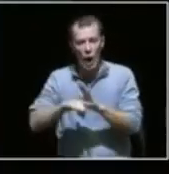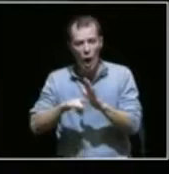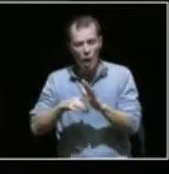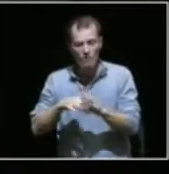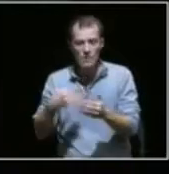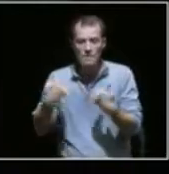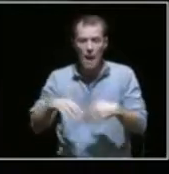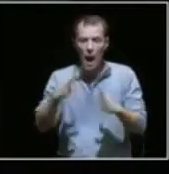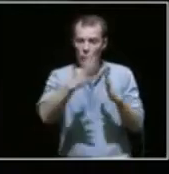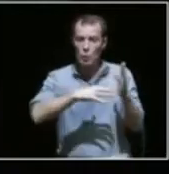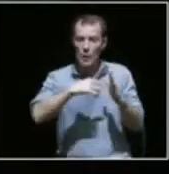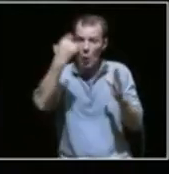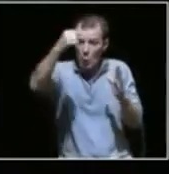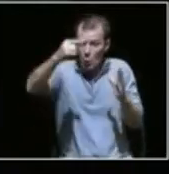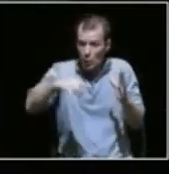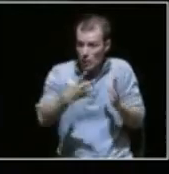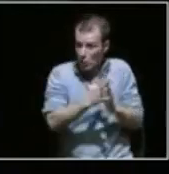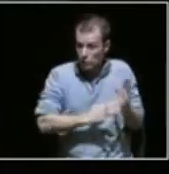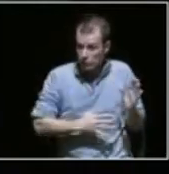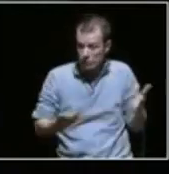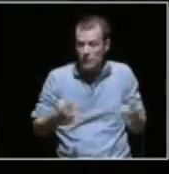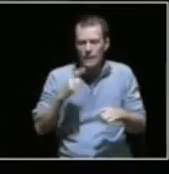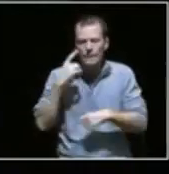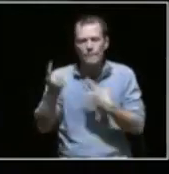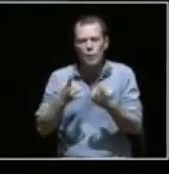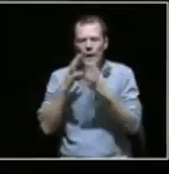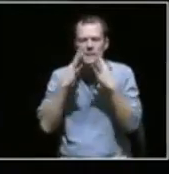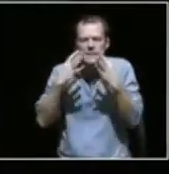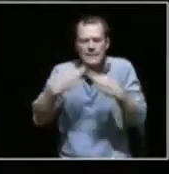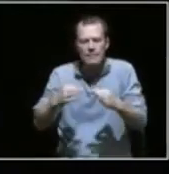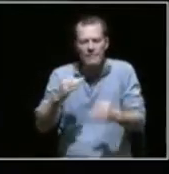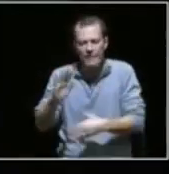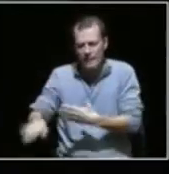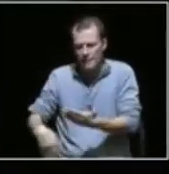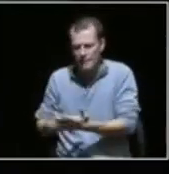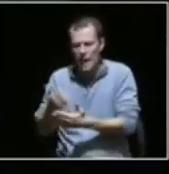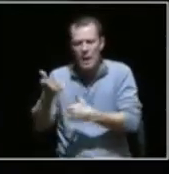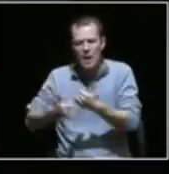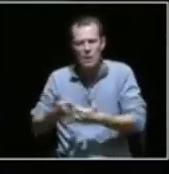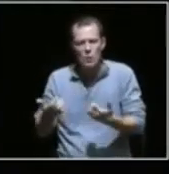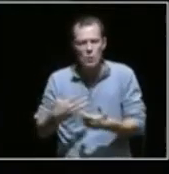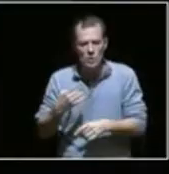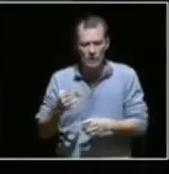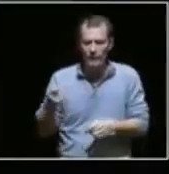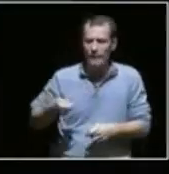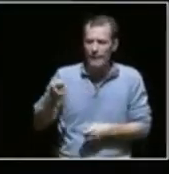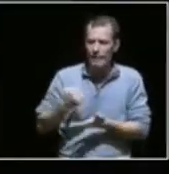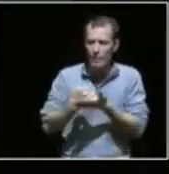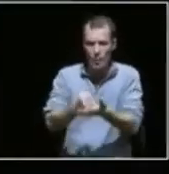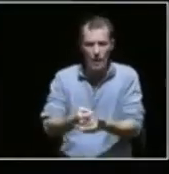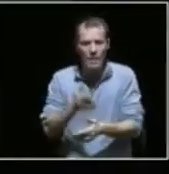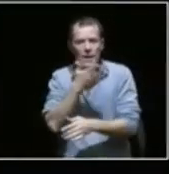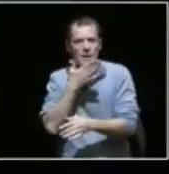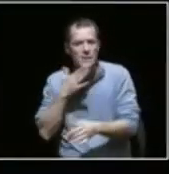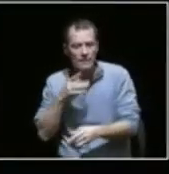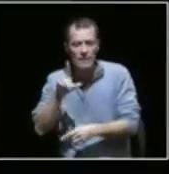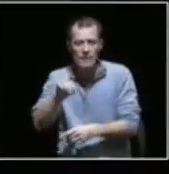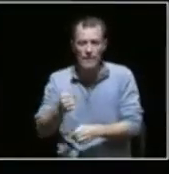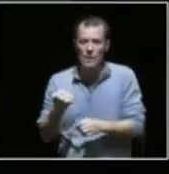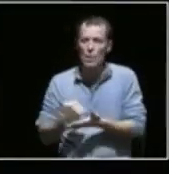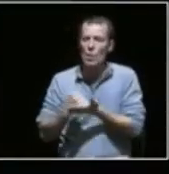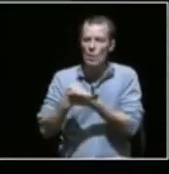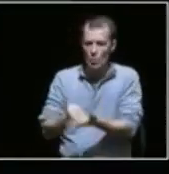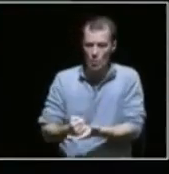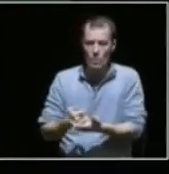único documento harmonizado, bem como procurar simplificar as candidaturas aos regimes de renda apoiada, à renda acessível e ao subsídio municipal